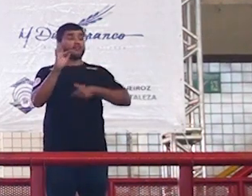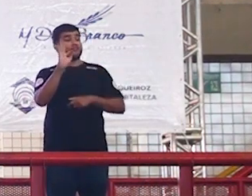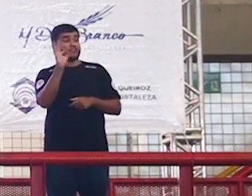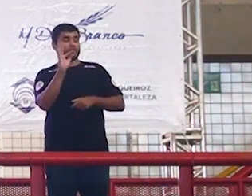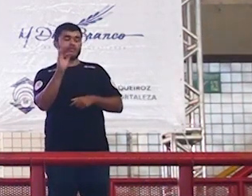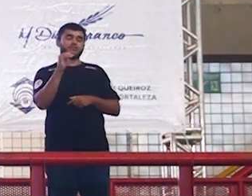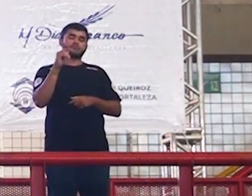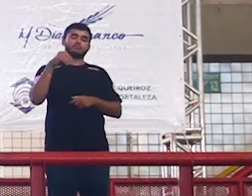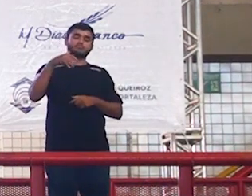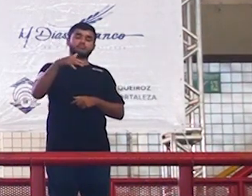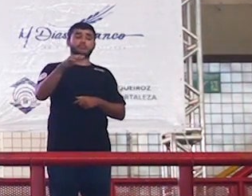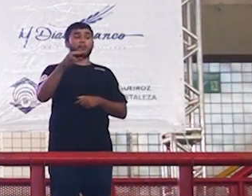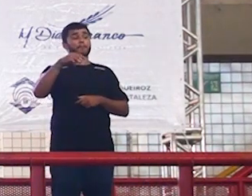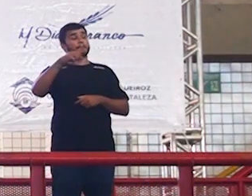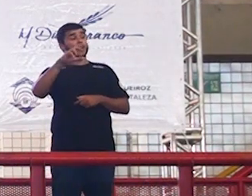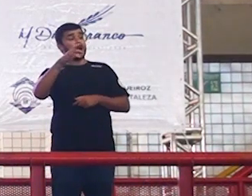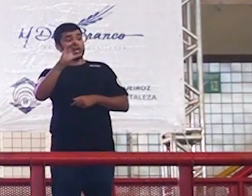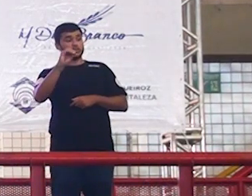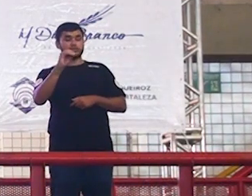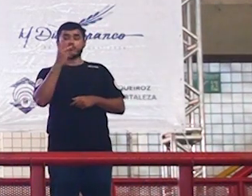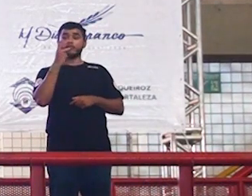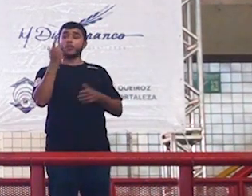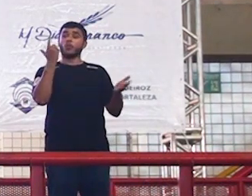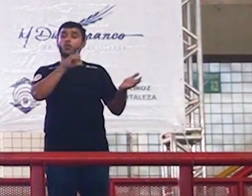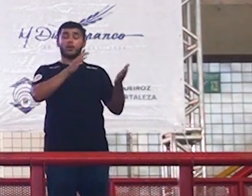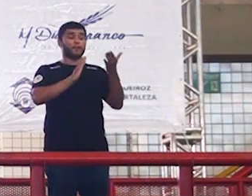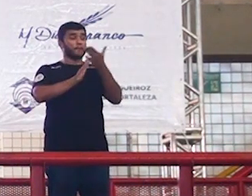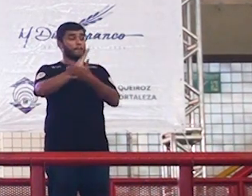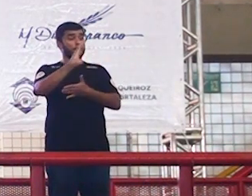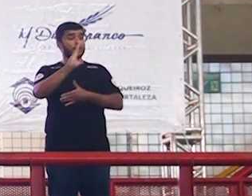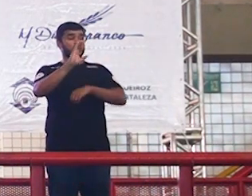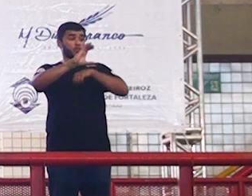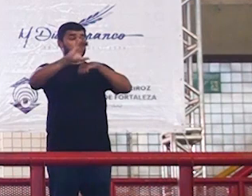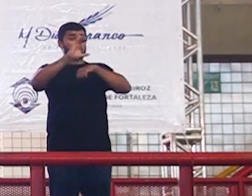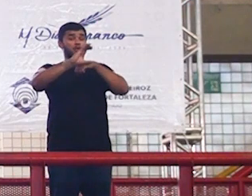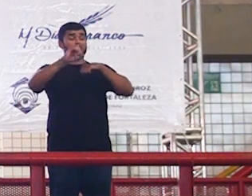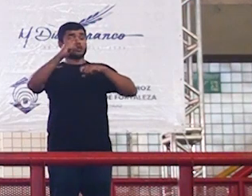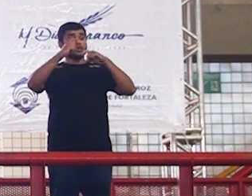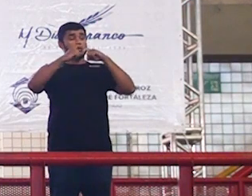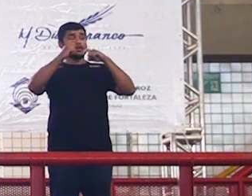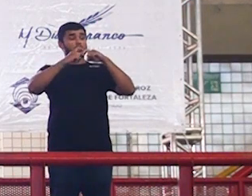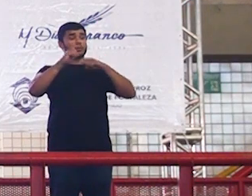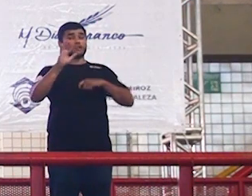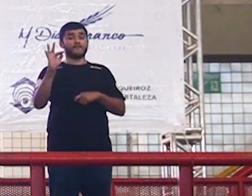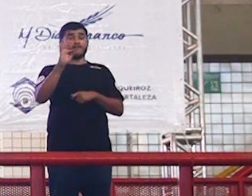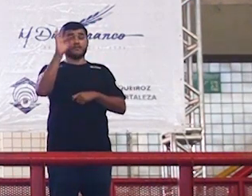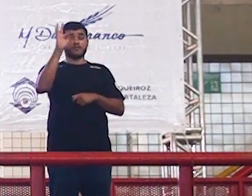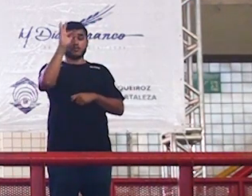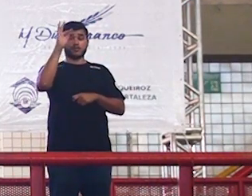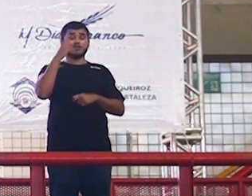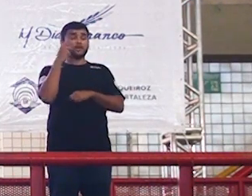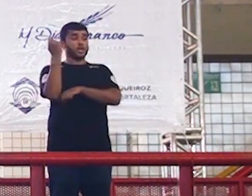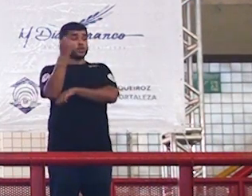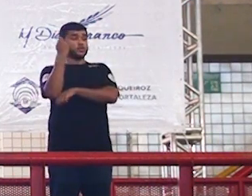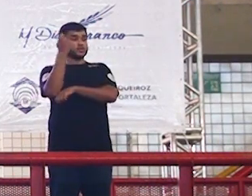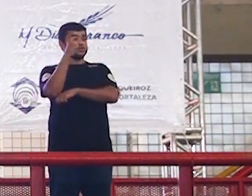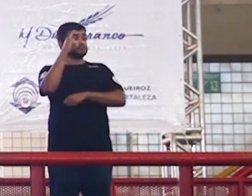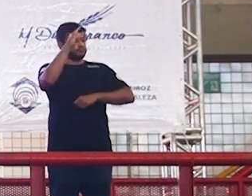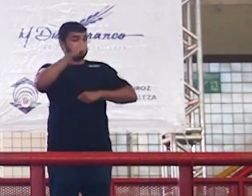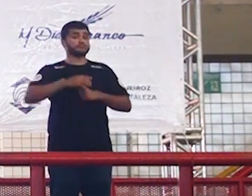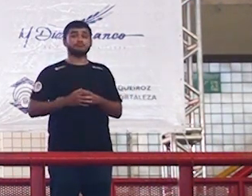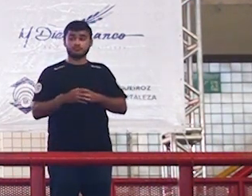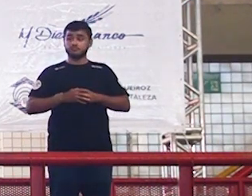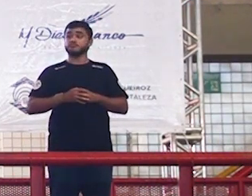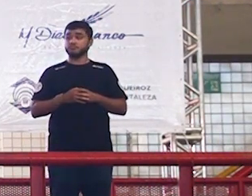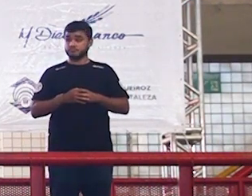do SISU, né? O cara passou para a medicina lá na Federal do Rio Grande do Sul.